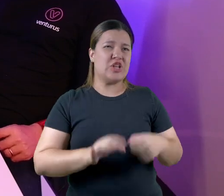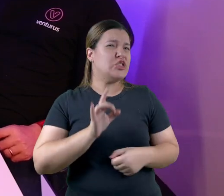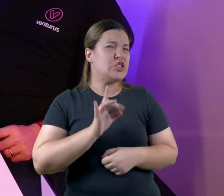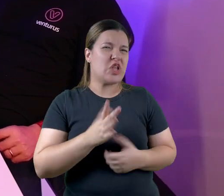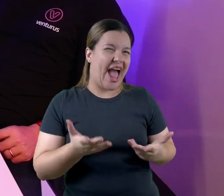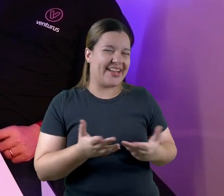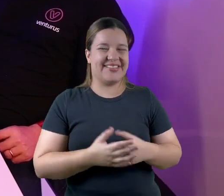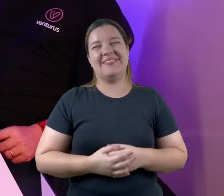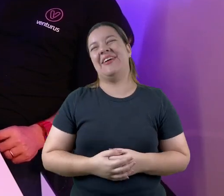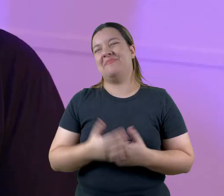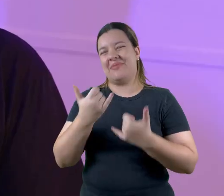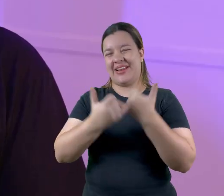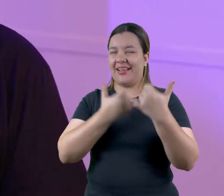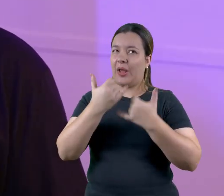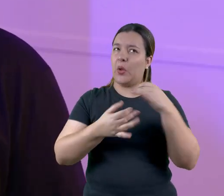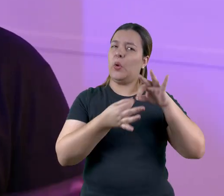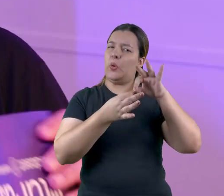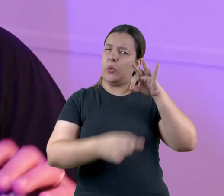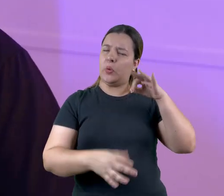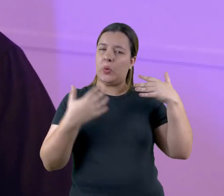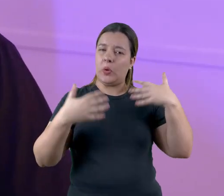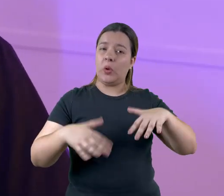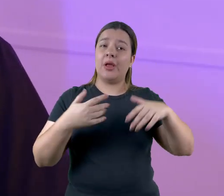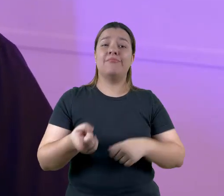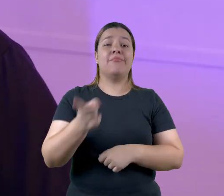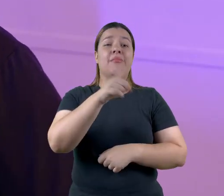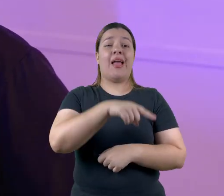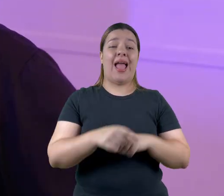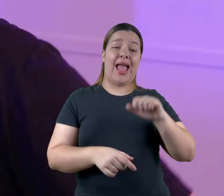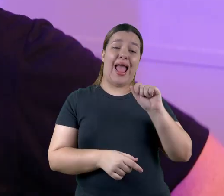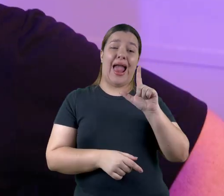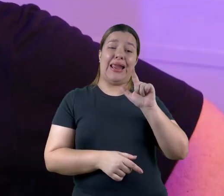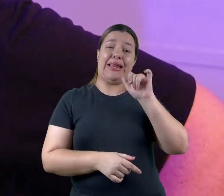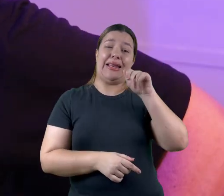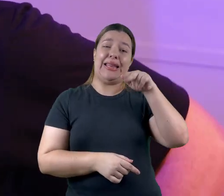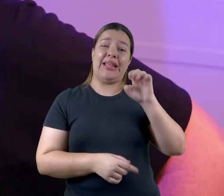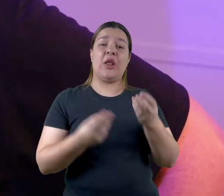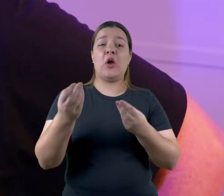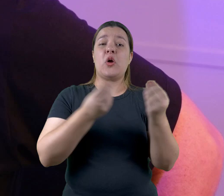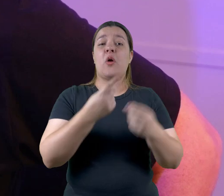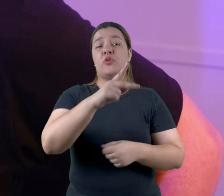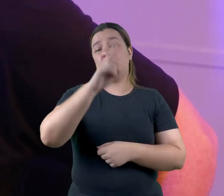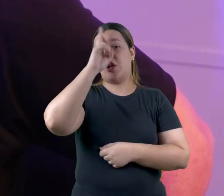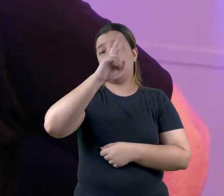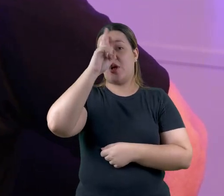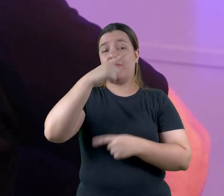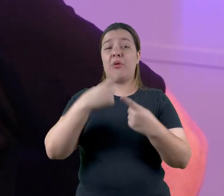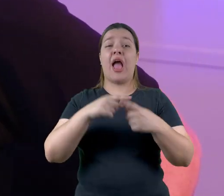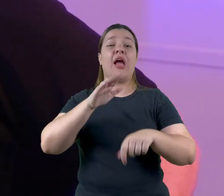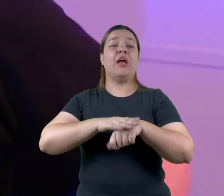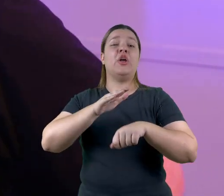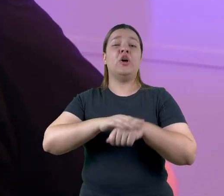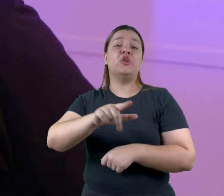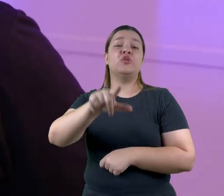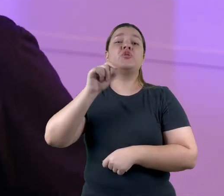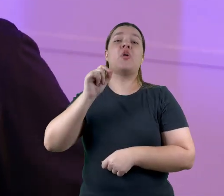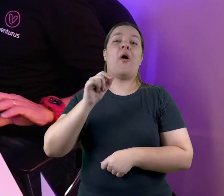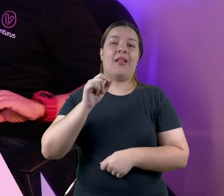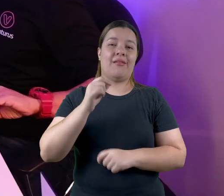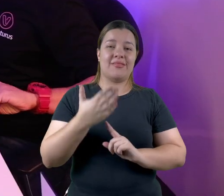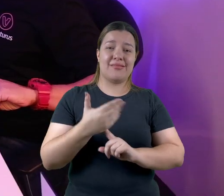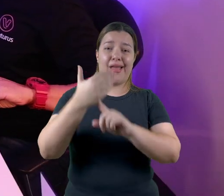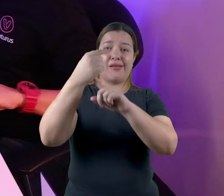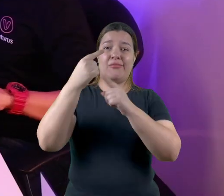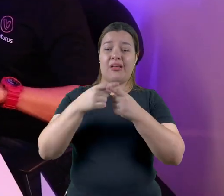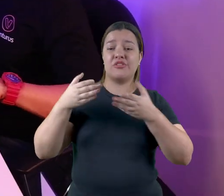isso is só isso e você he Aline conta pra gente um pouco como foi e eh a sua escolha né Como que você